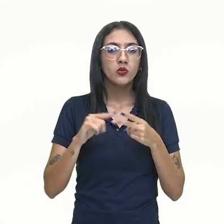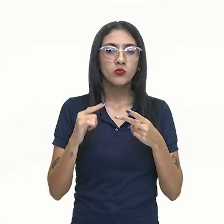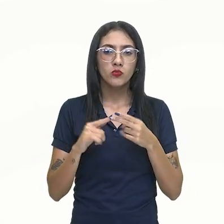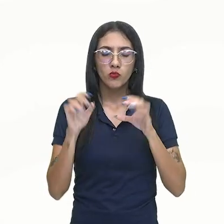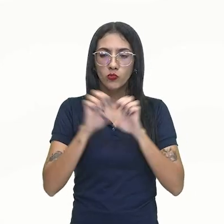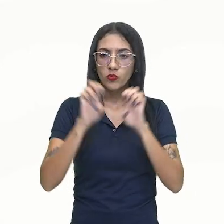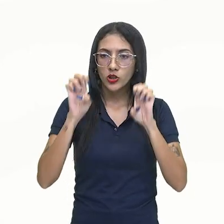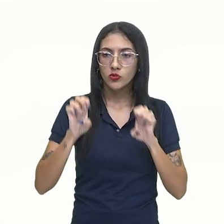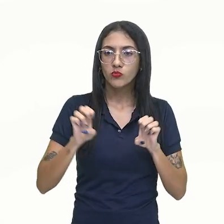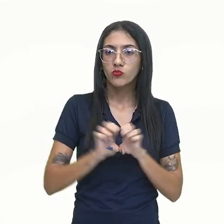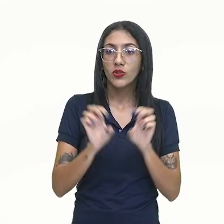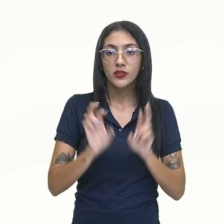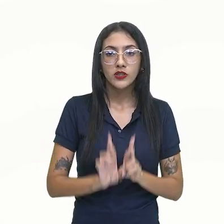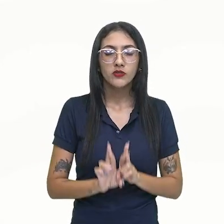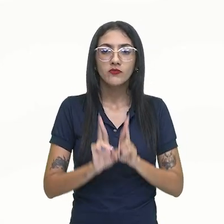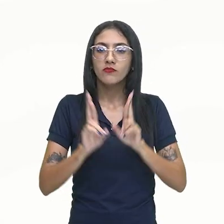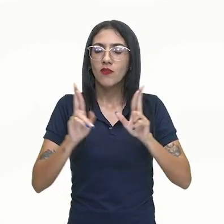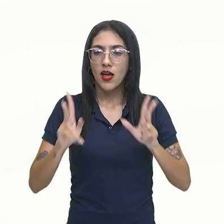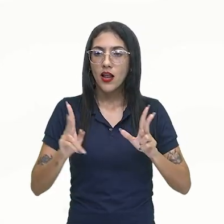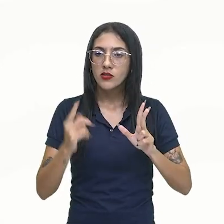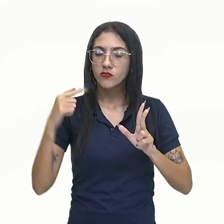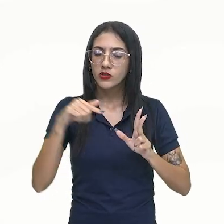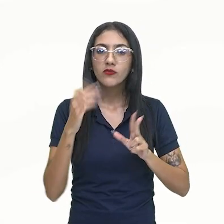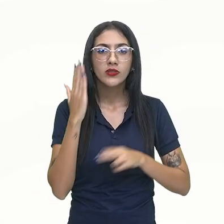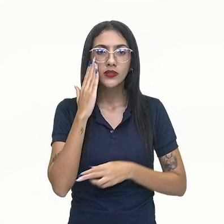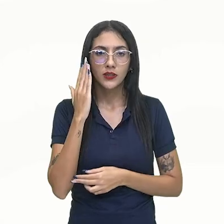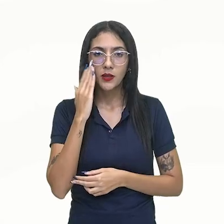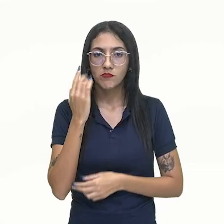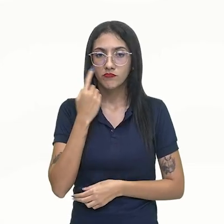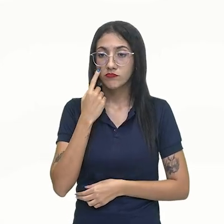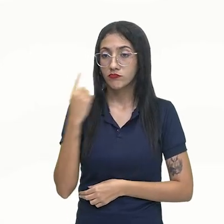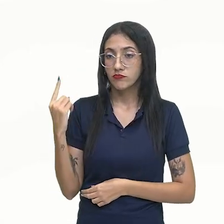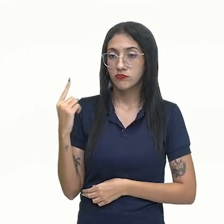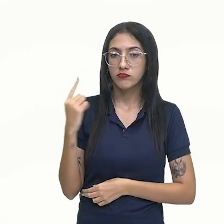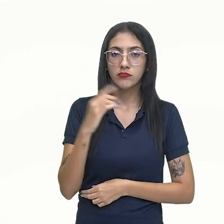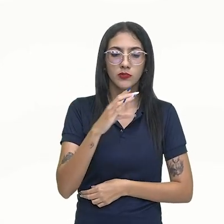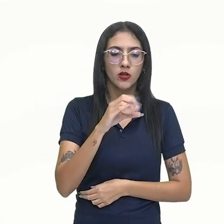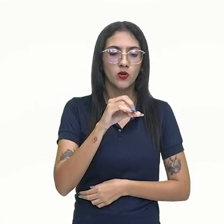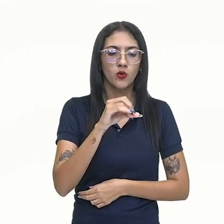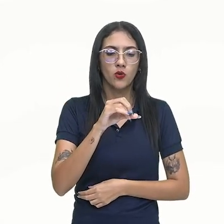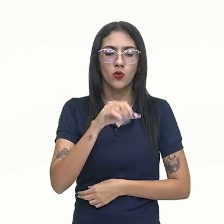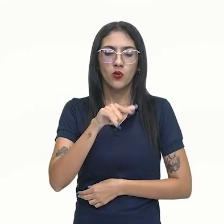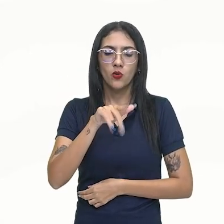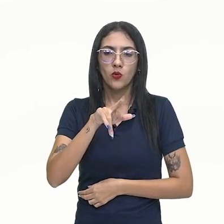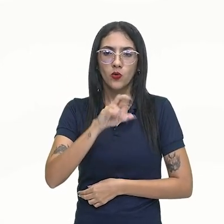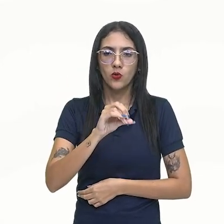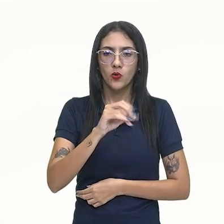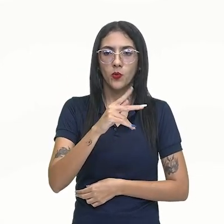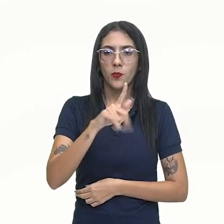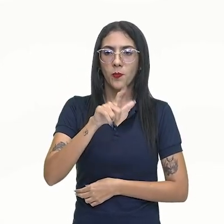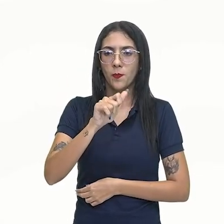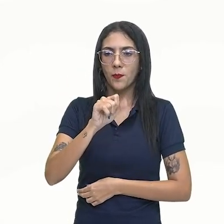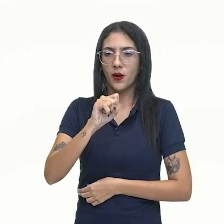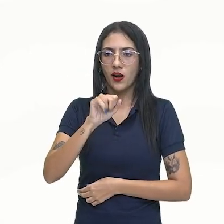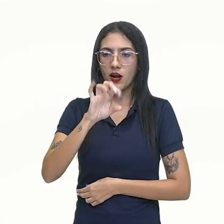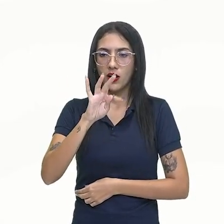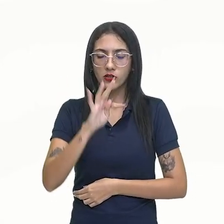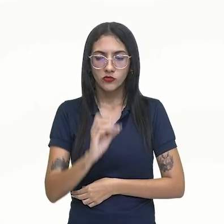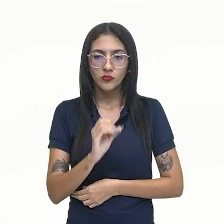vão diferenciar a célula vegetal do animal, né, que são o cloroplasto, presente na célula vegetal, responsável por